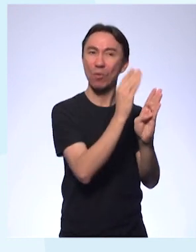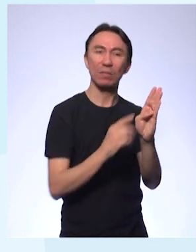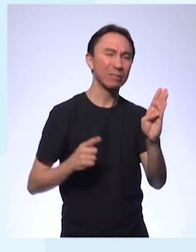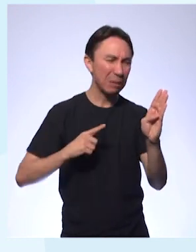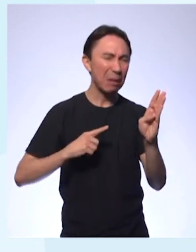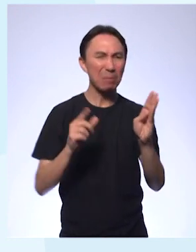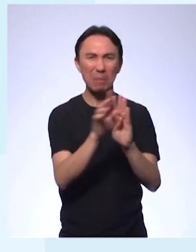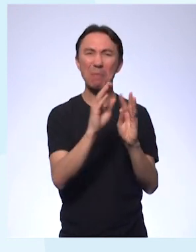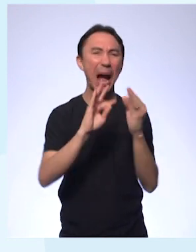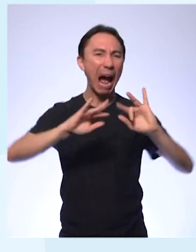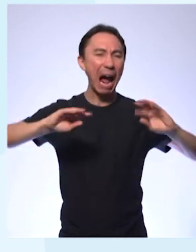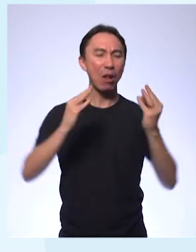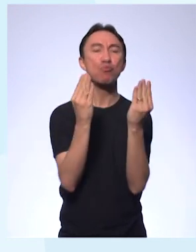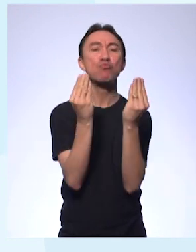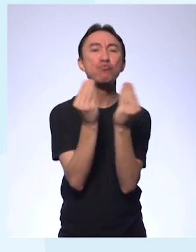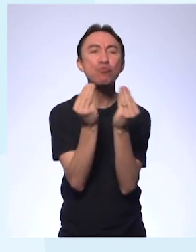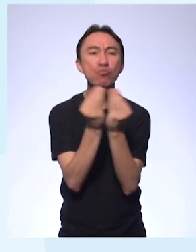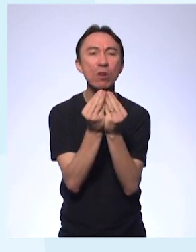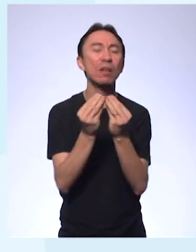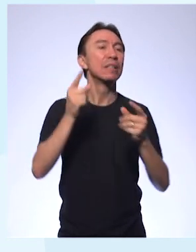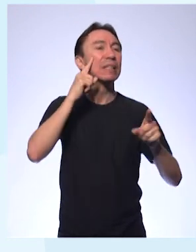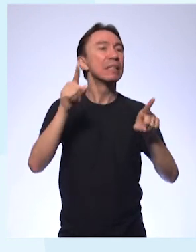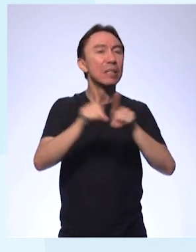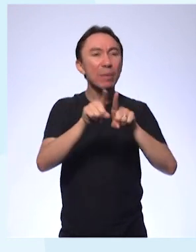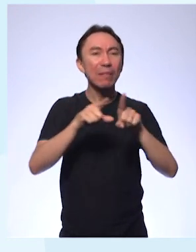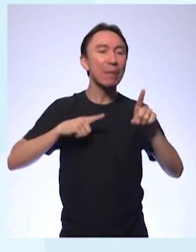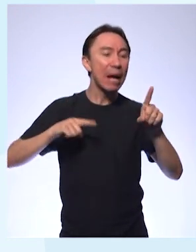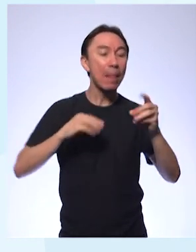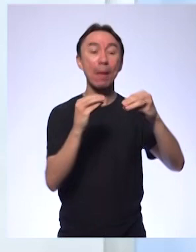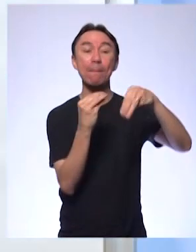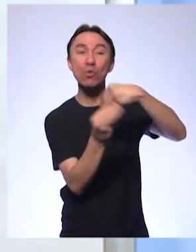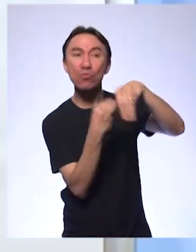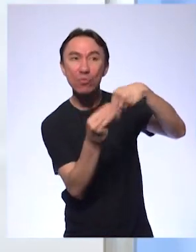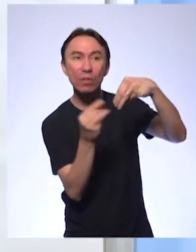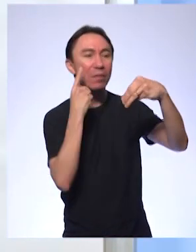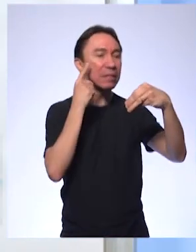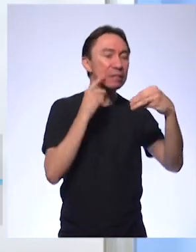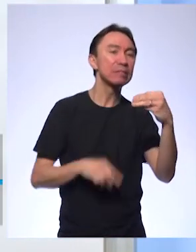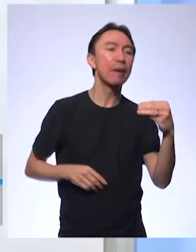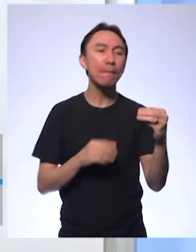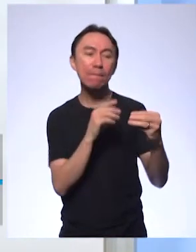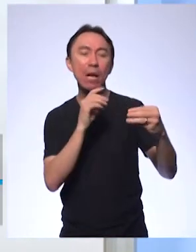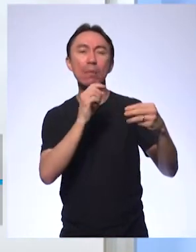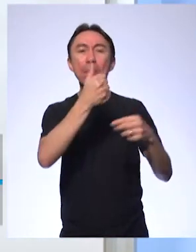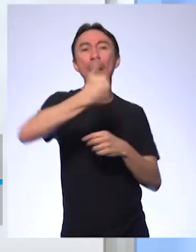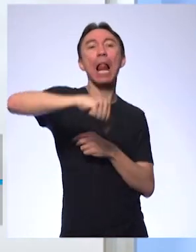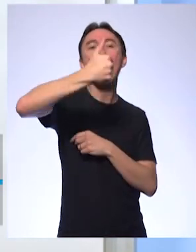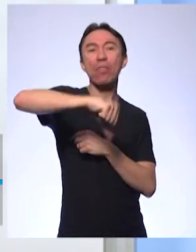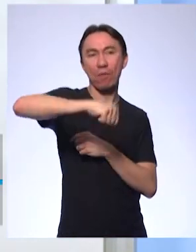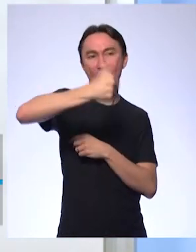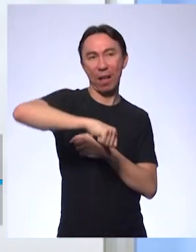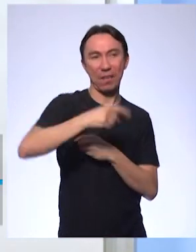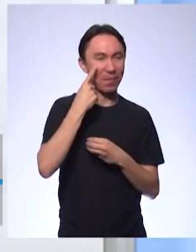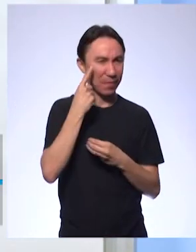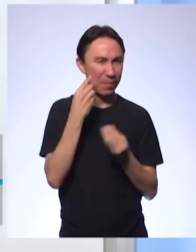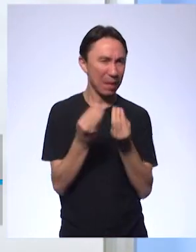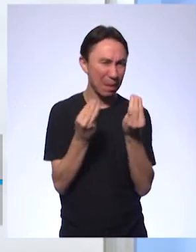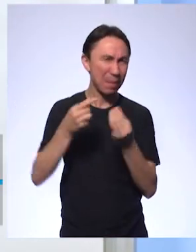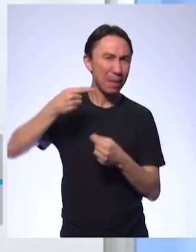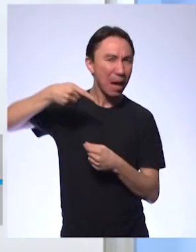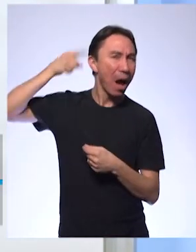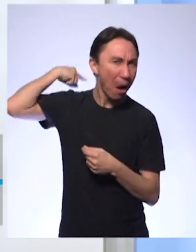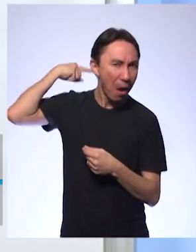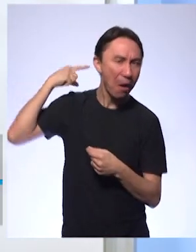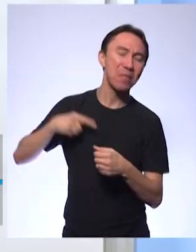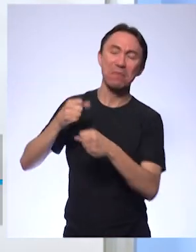substâncias e classificar misturas como homogêneas e heterogêneas. A gente vai procurar, na outra aula parece que teve bastante interação, foi